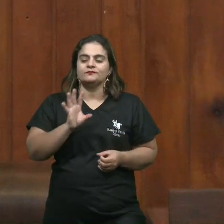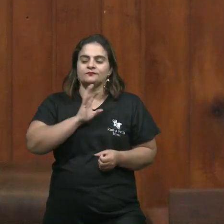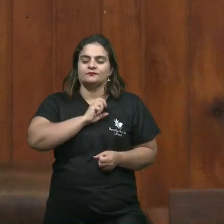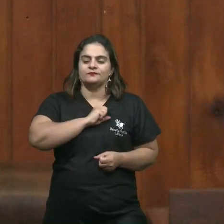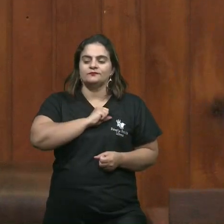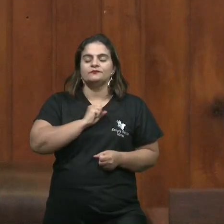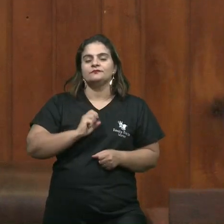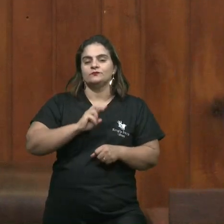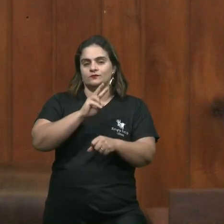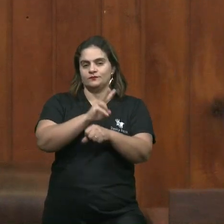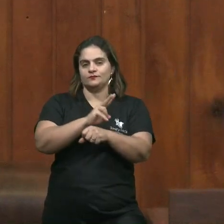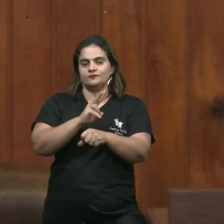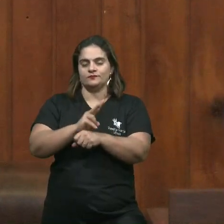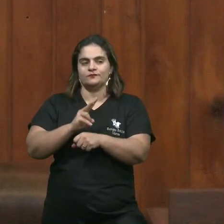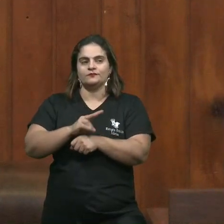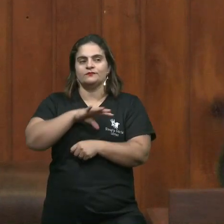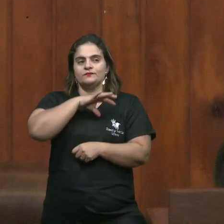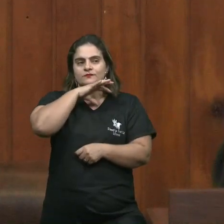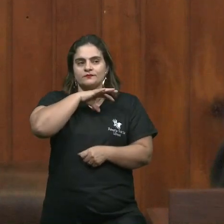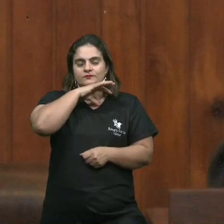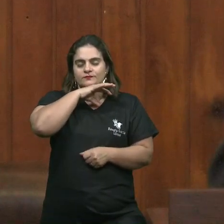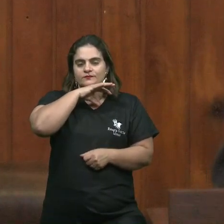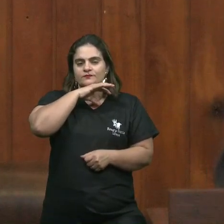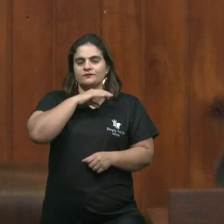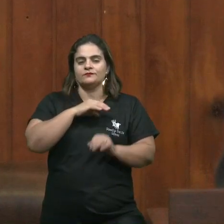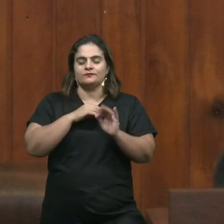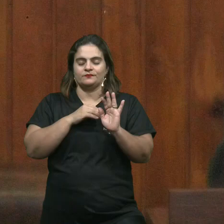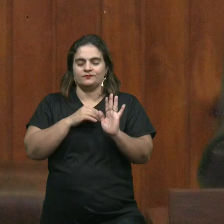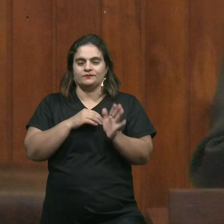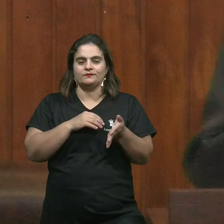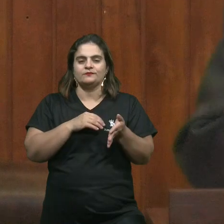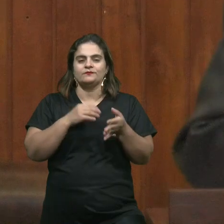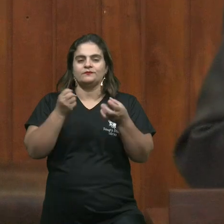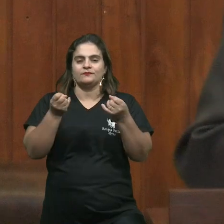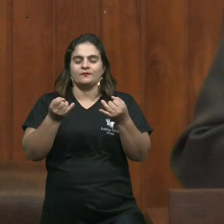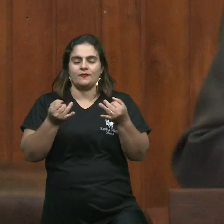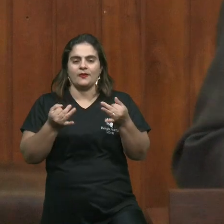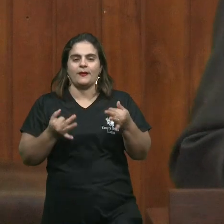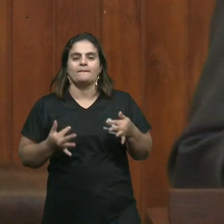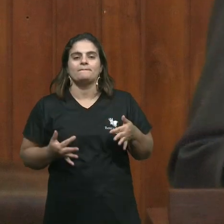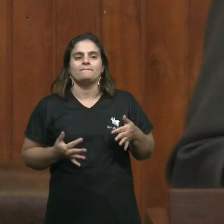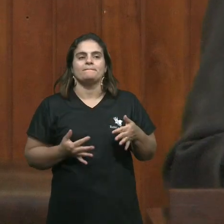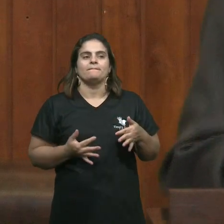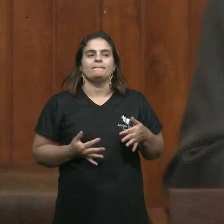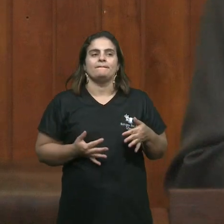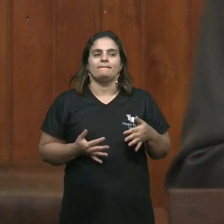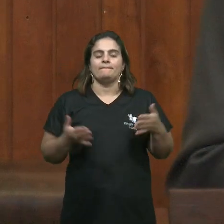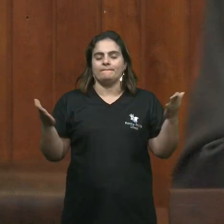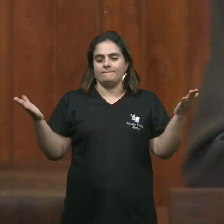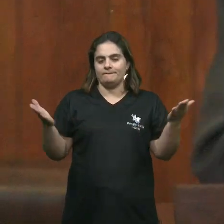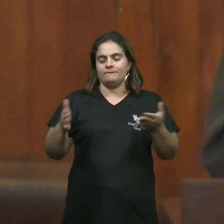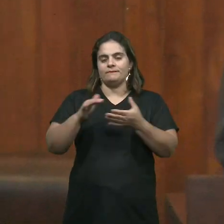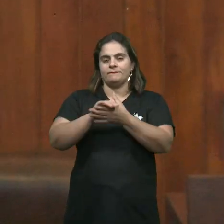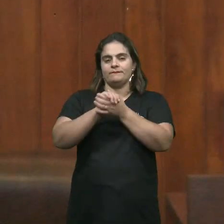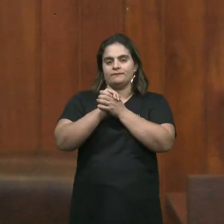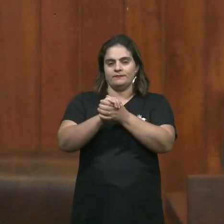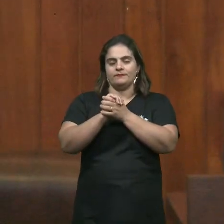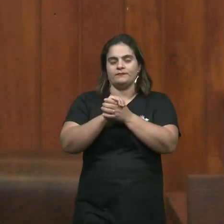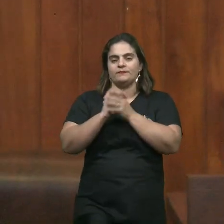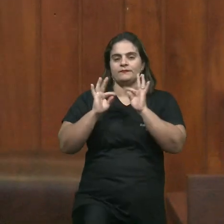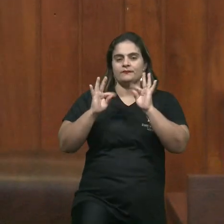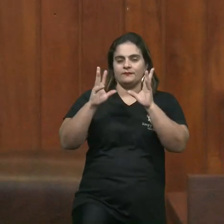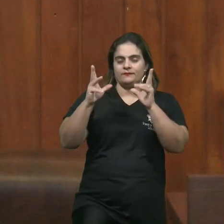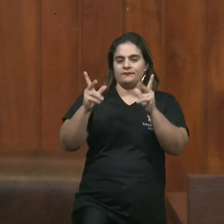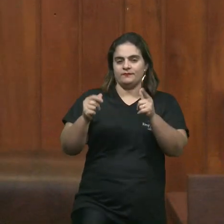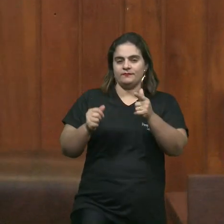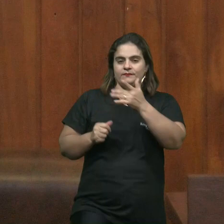cuida dos seus animais. eram essas as minhas considerações, senhor presidente. Eu cumprimento todas